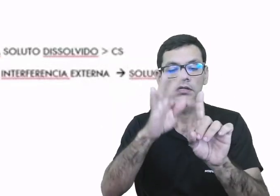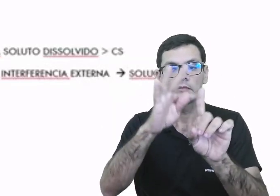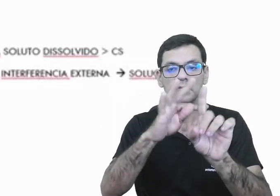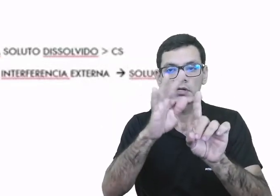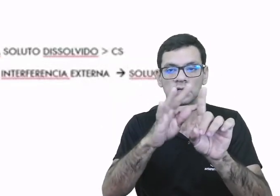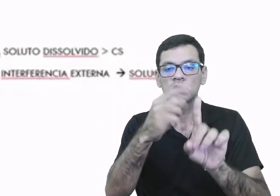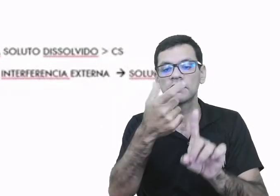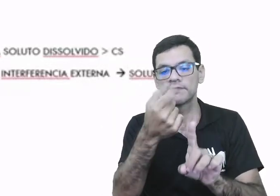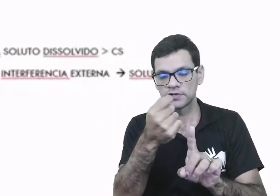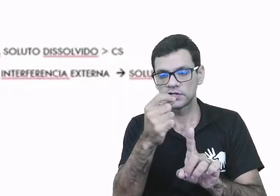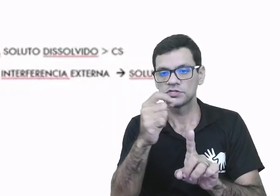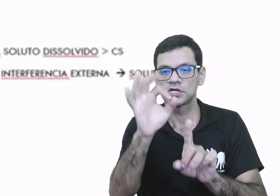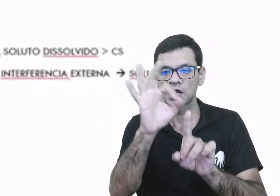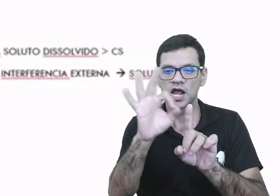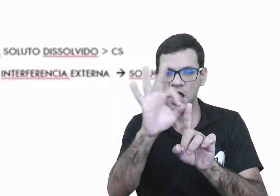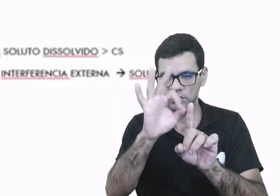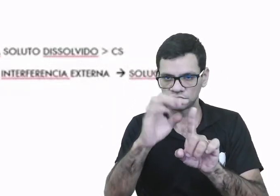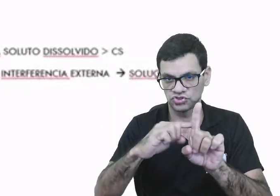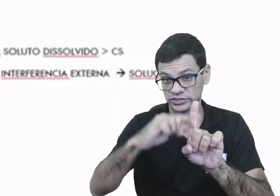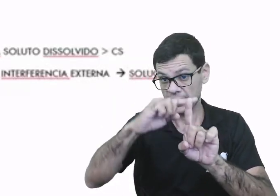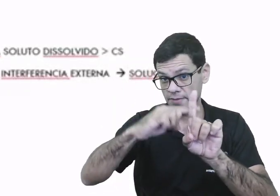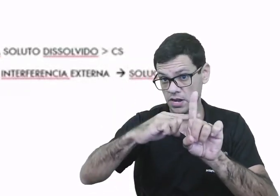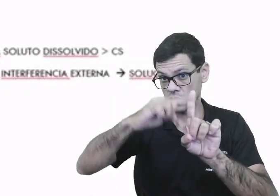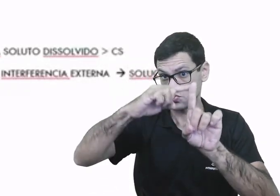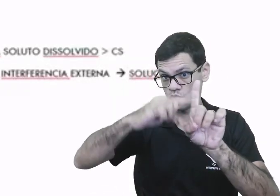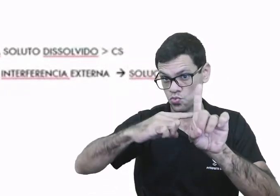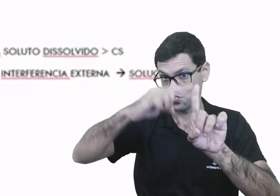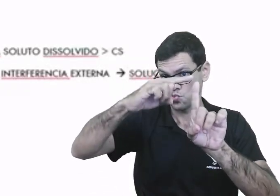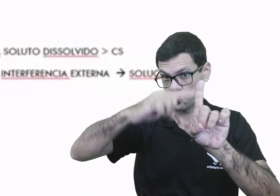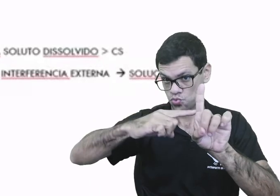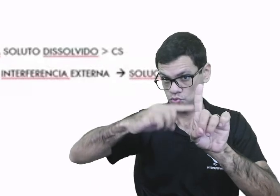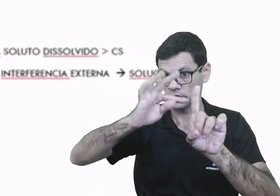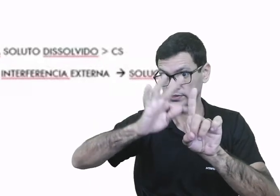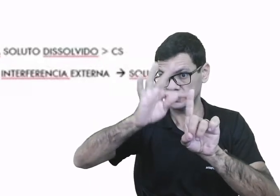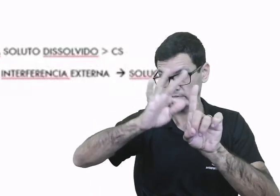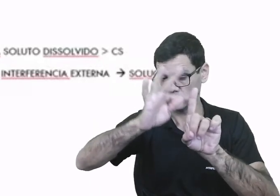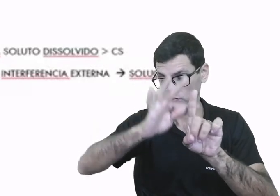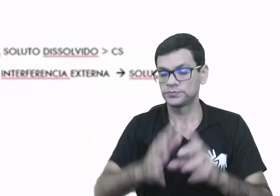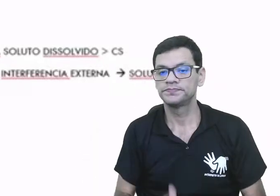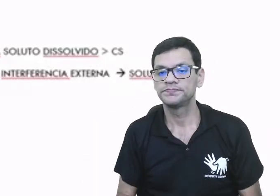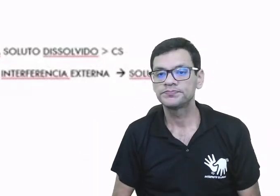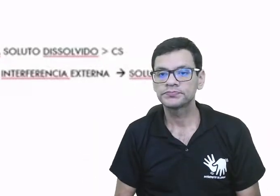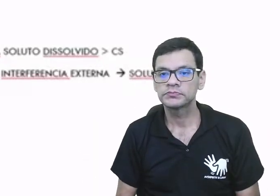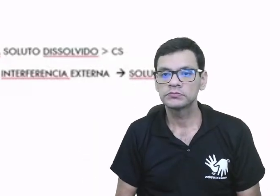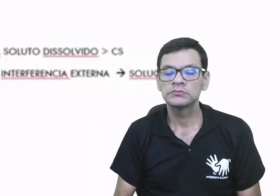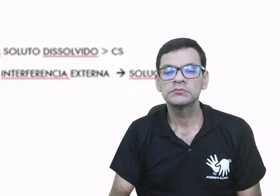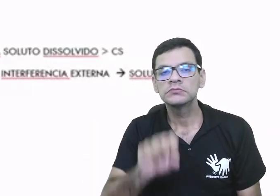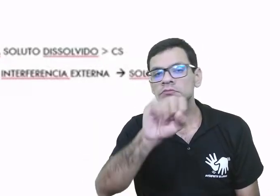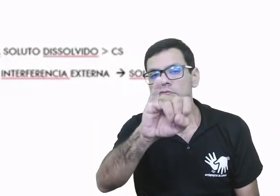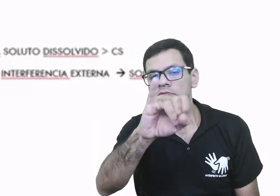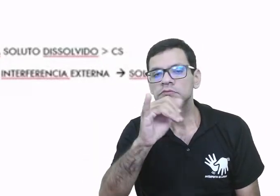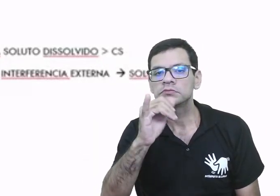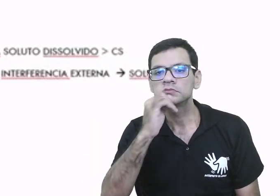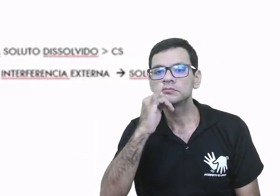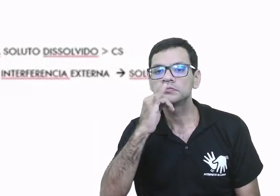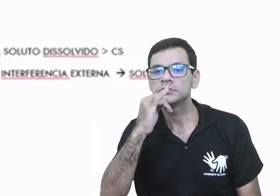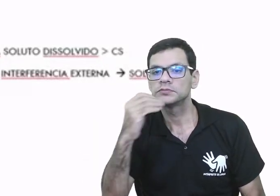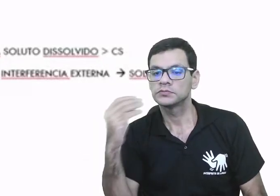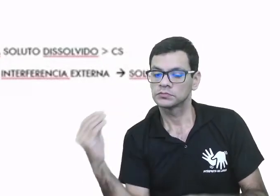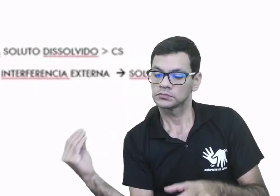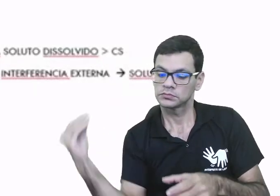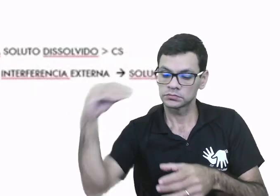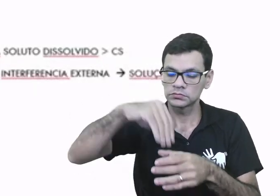solubiliza 36 gramas, tá? Se a gente colocar uma quantidade inferior a